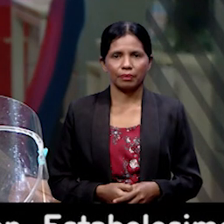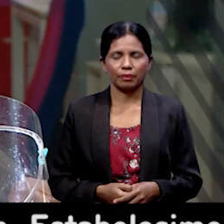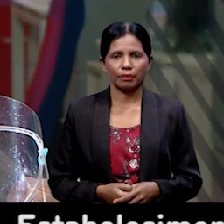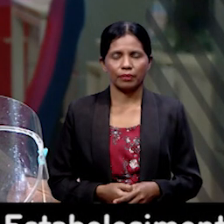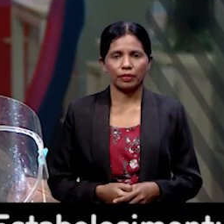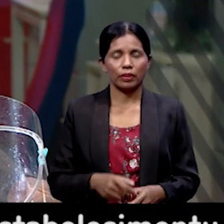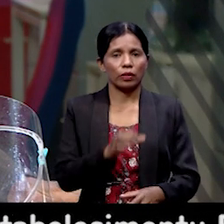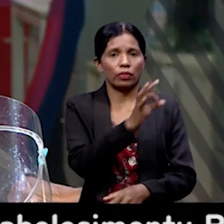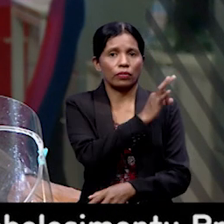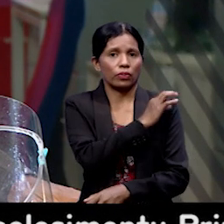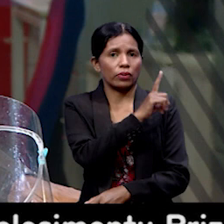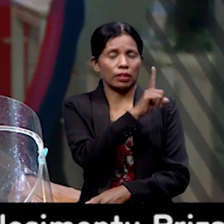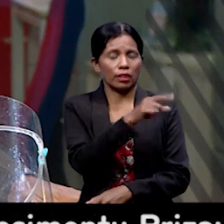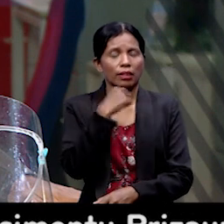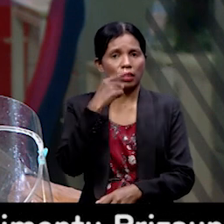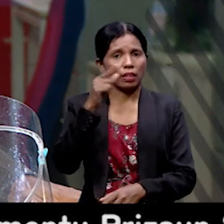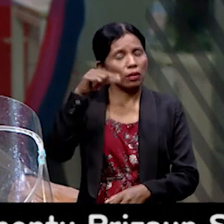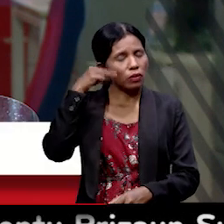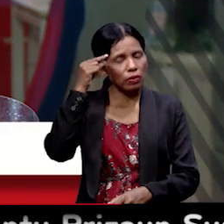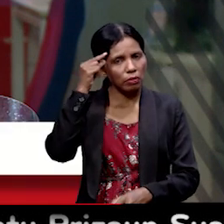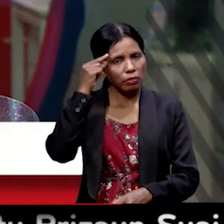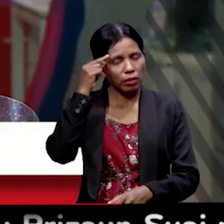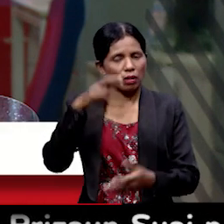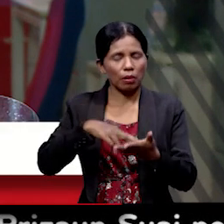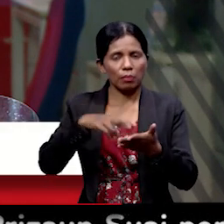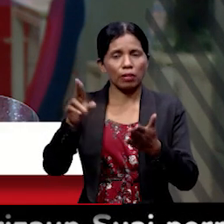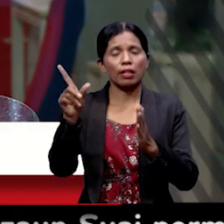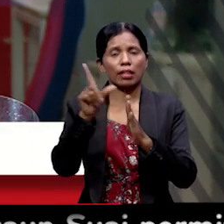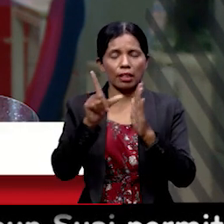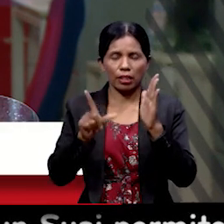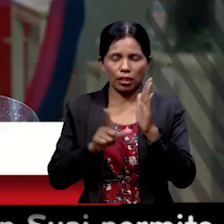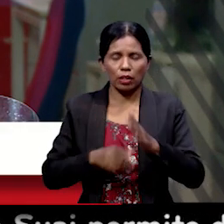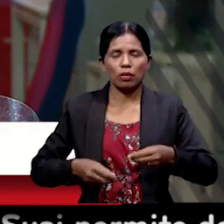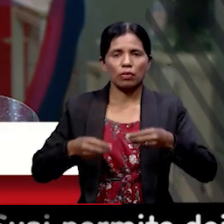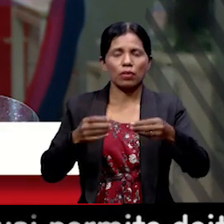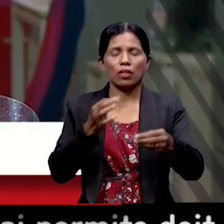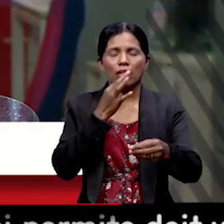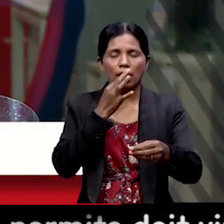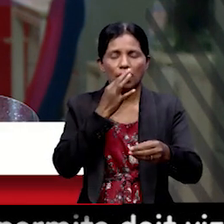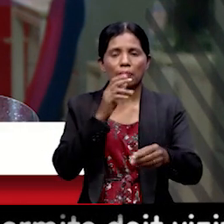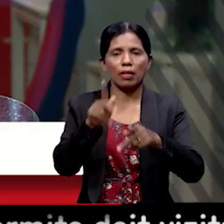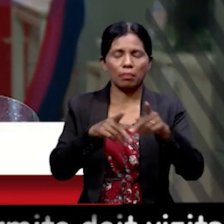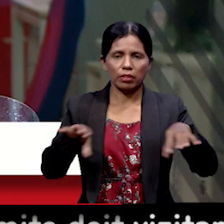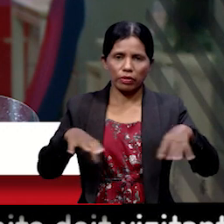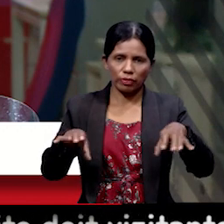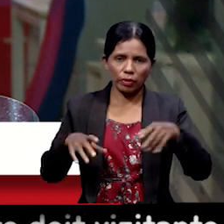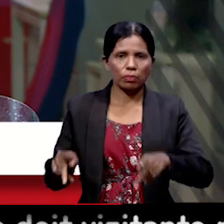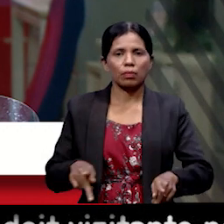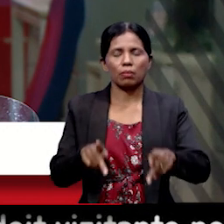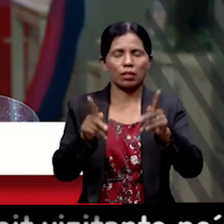Fontel considera governo aprova projeto de decreto-lei for subsídio a Iamba funcionário público Lesusto.